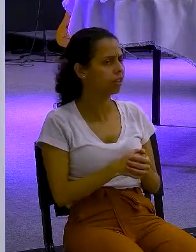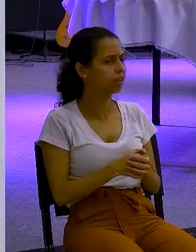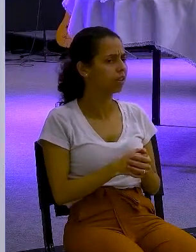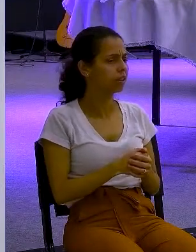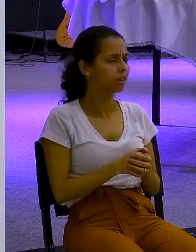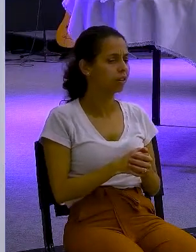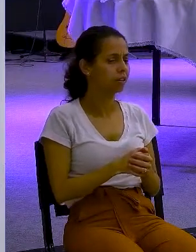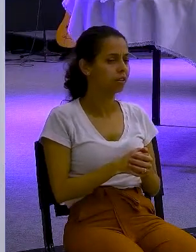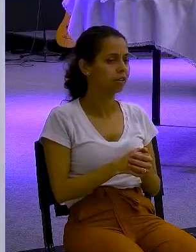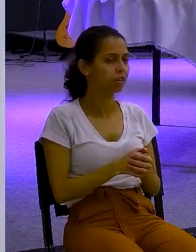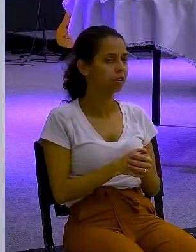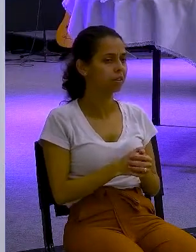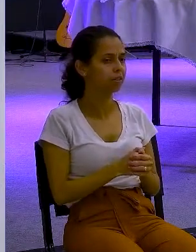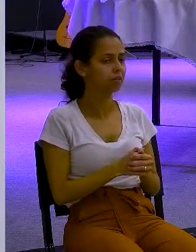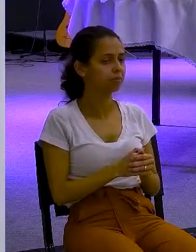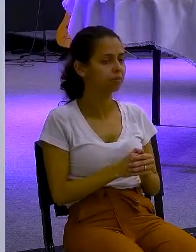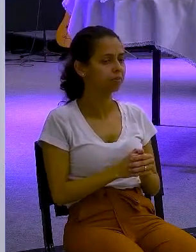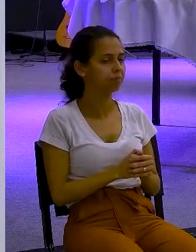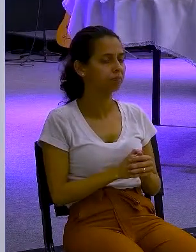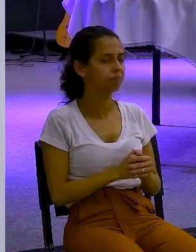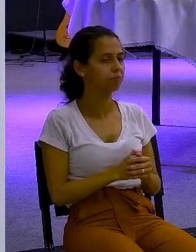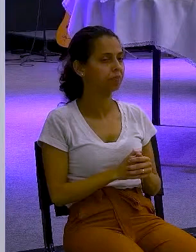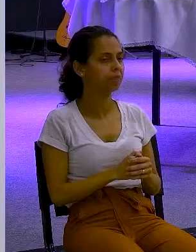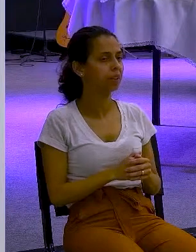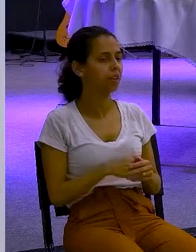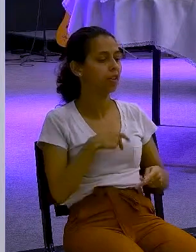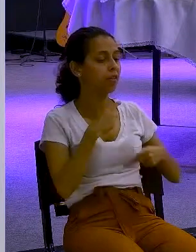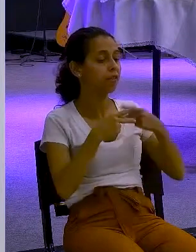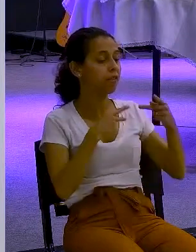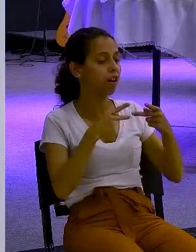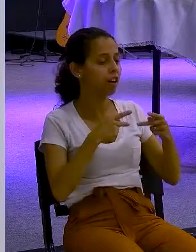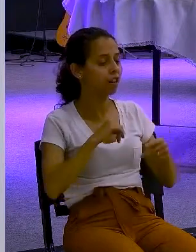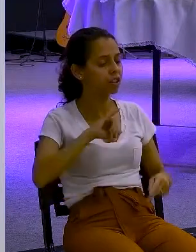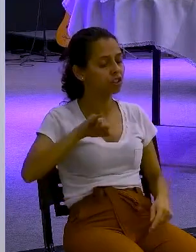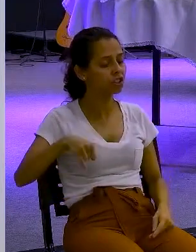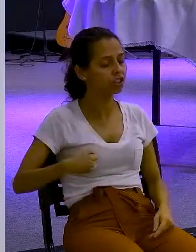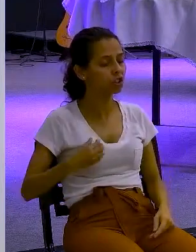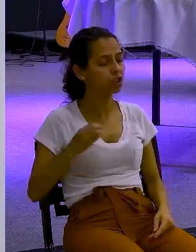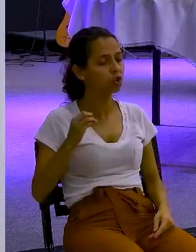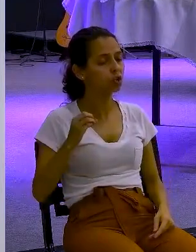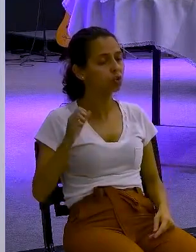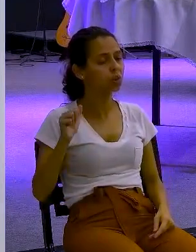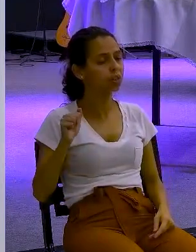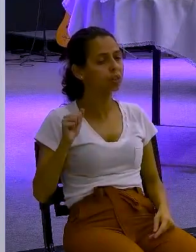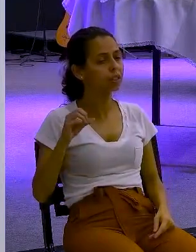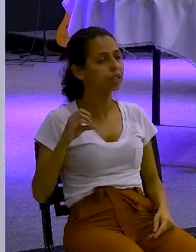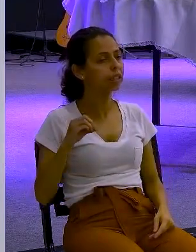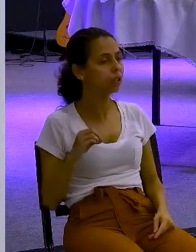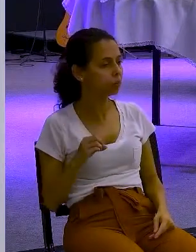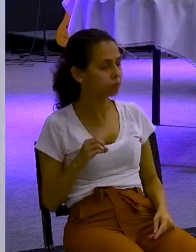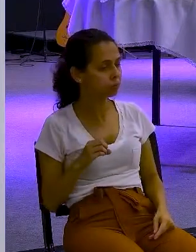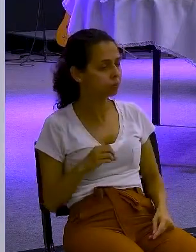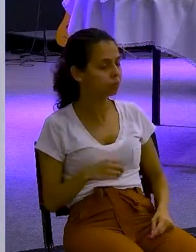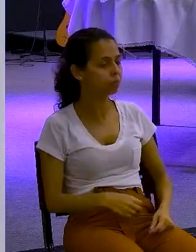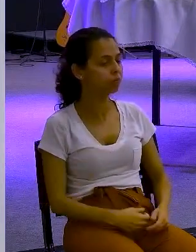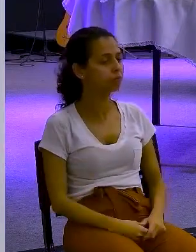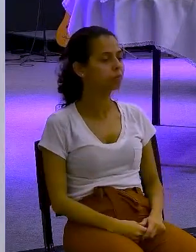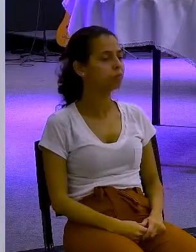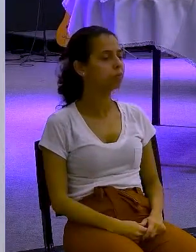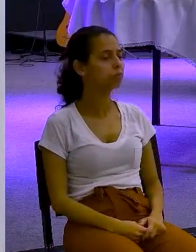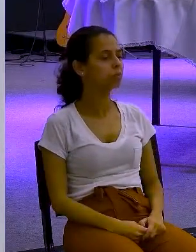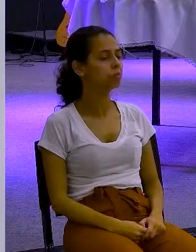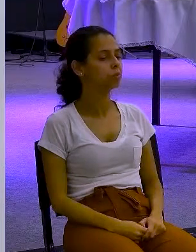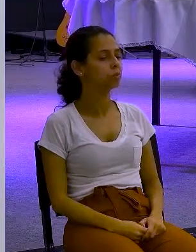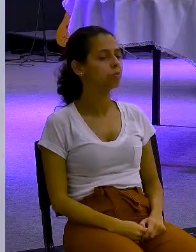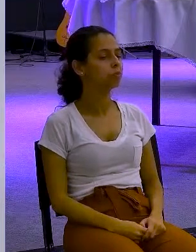beberá vinho nem bebida forte, será cheio do Espírito Santo já do ventre materno. Falando sobre